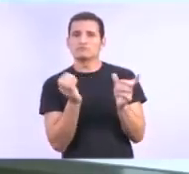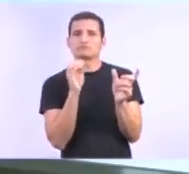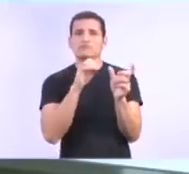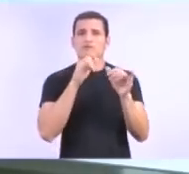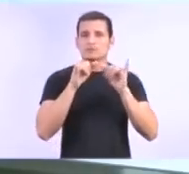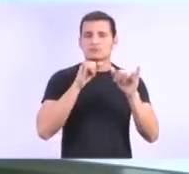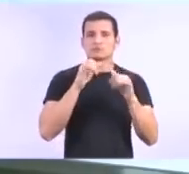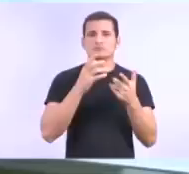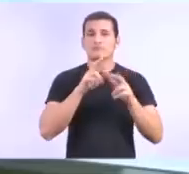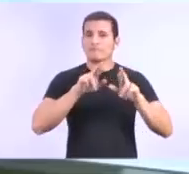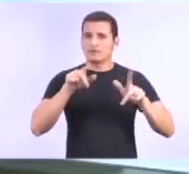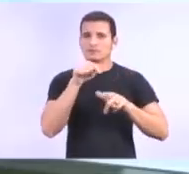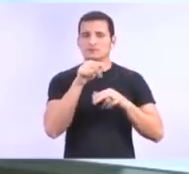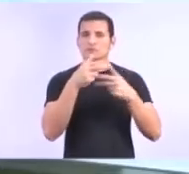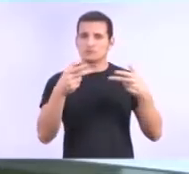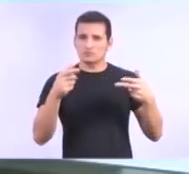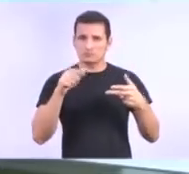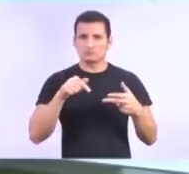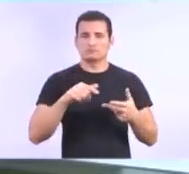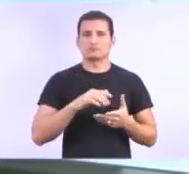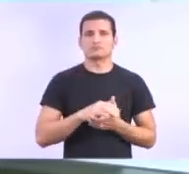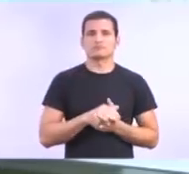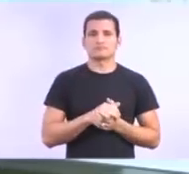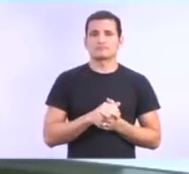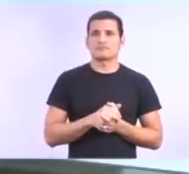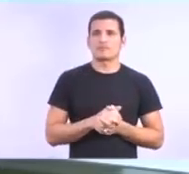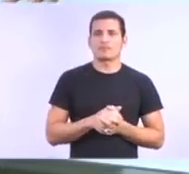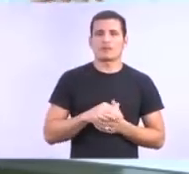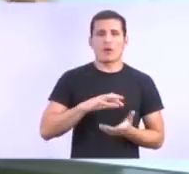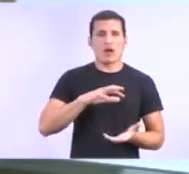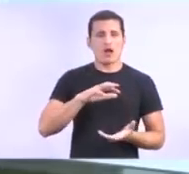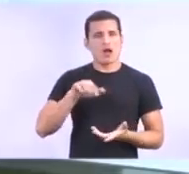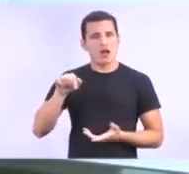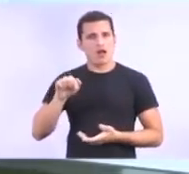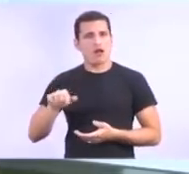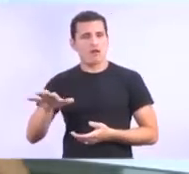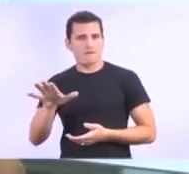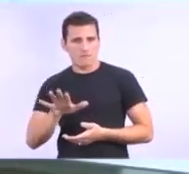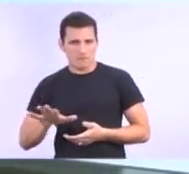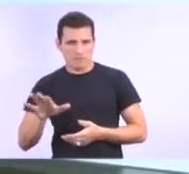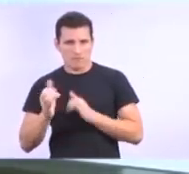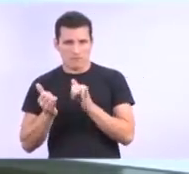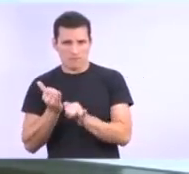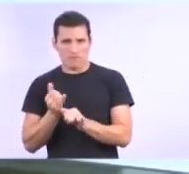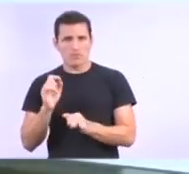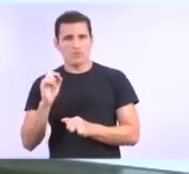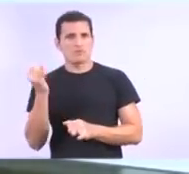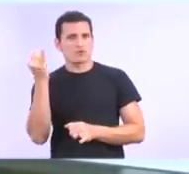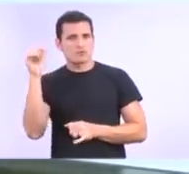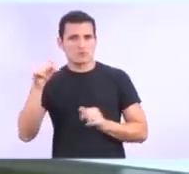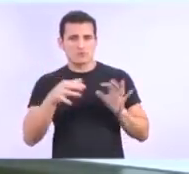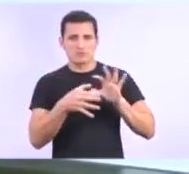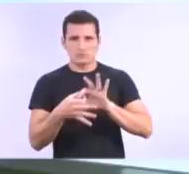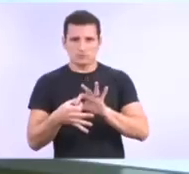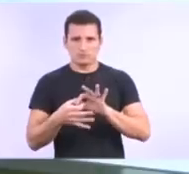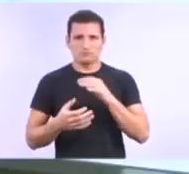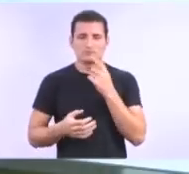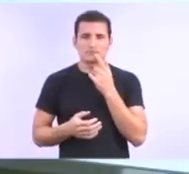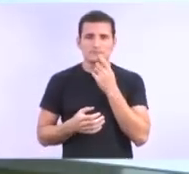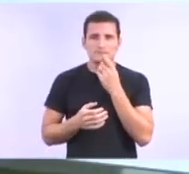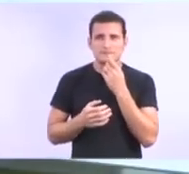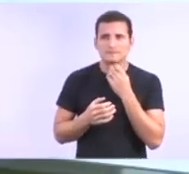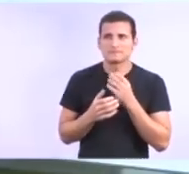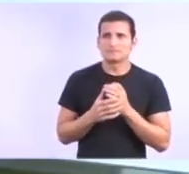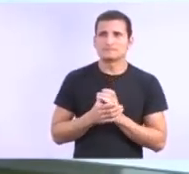do objeto, que é esse objeto no mundo real. Mas para o mundo virtual a gente tem que definir o que é relevante para aquele contexto. Espero que tenha entendido